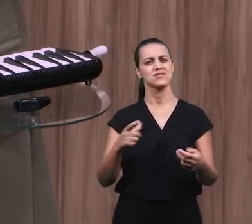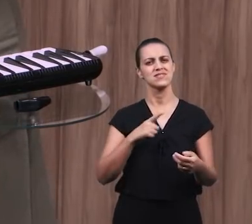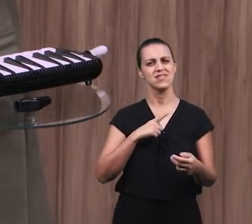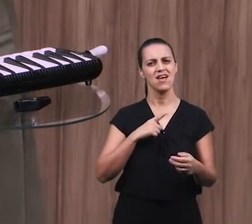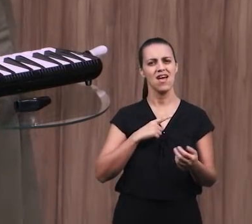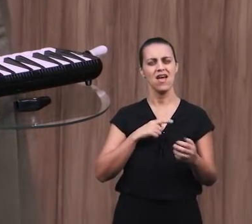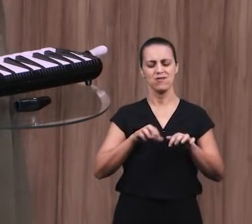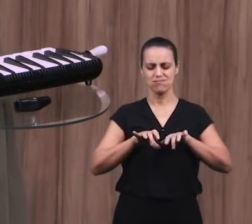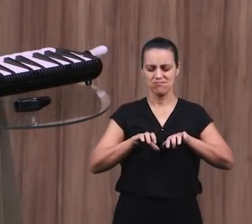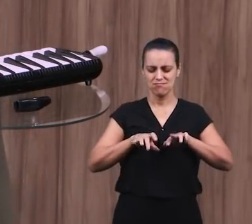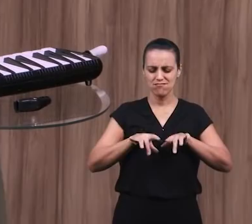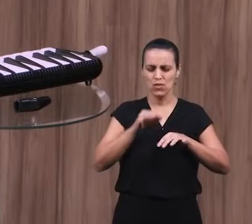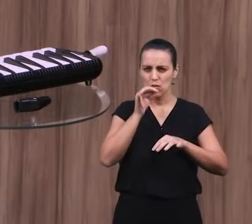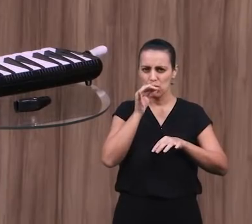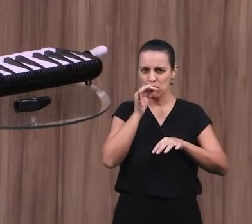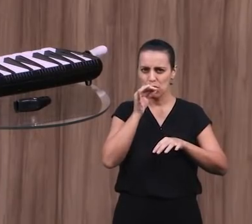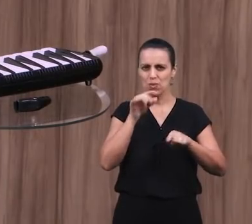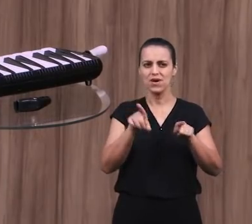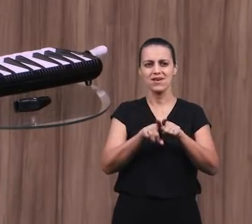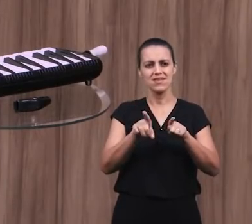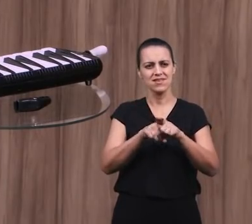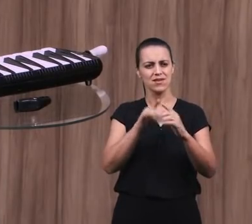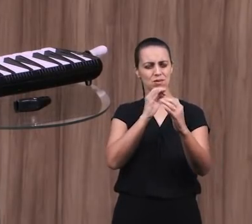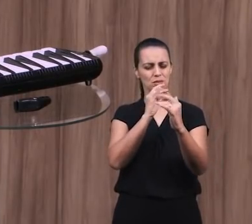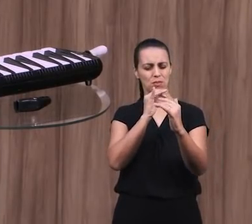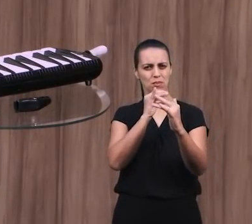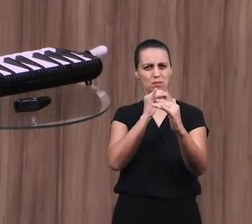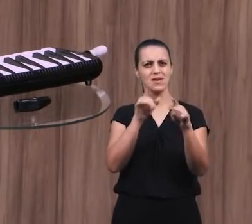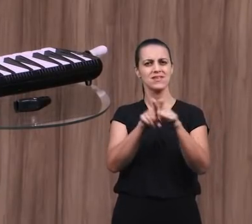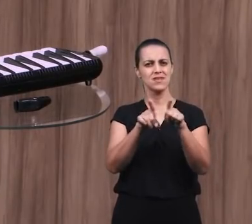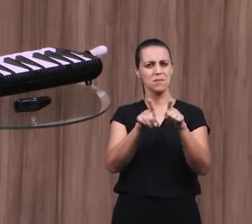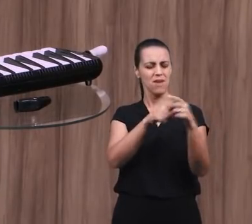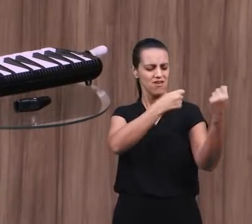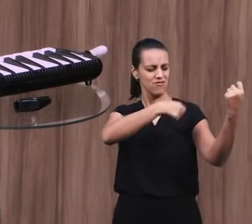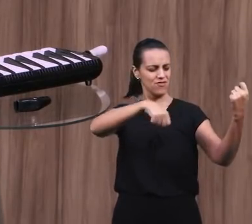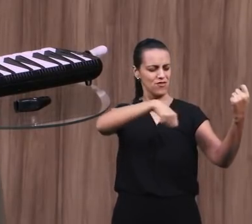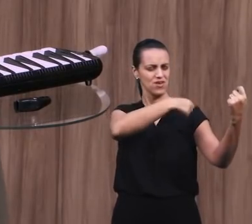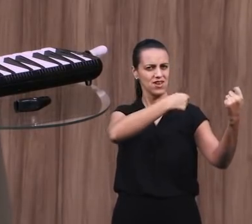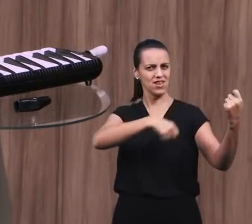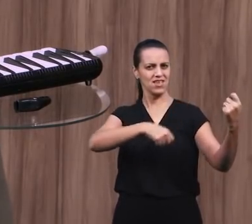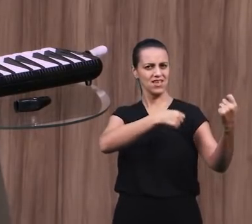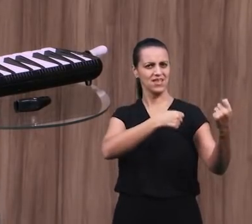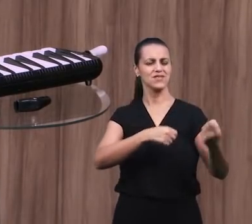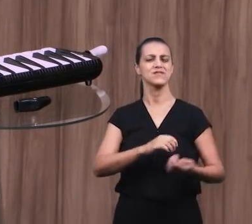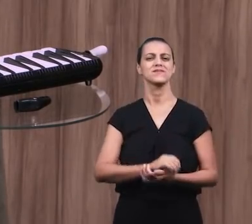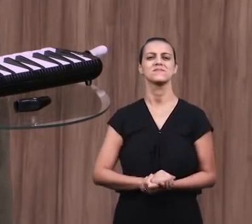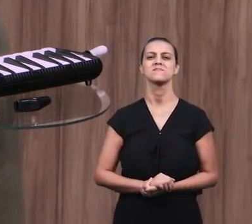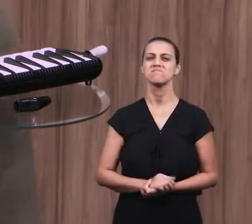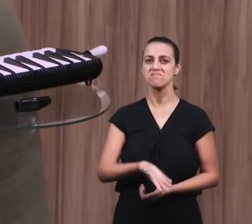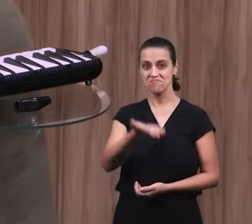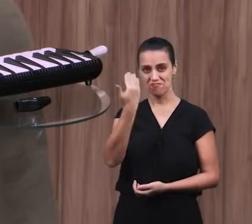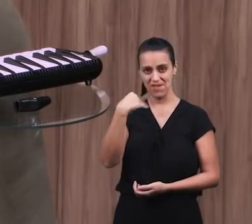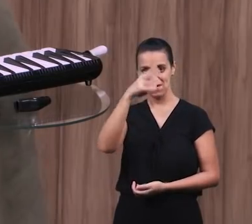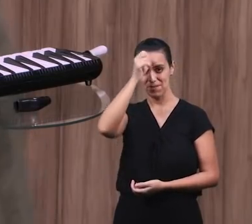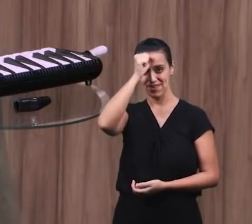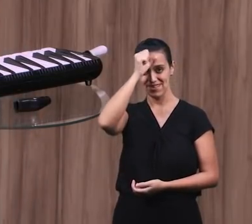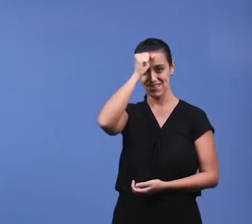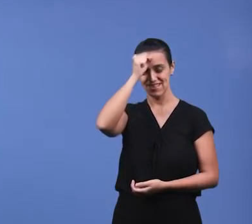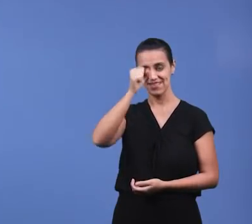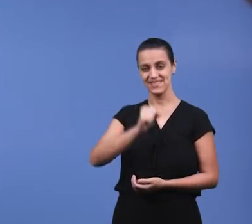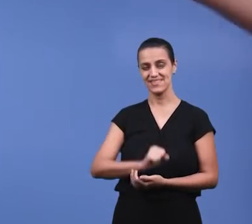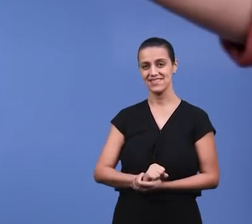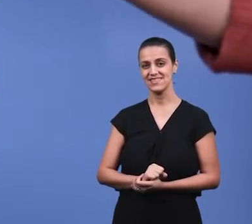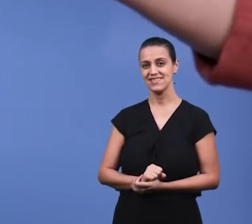para escaleta como para a flauta, o violino. Vamos aprender?